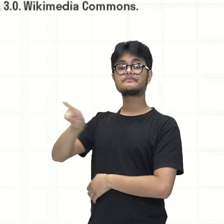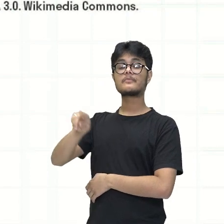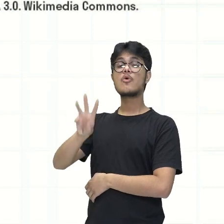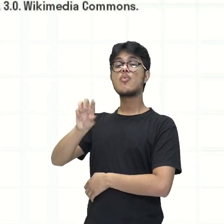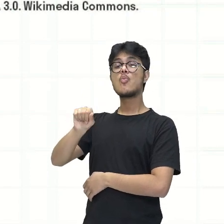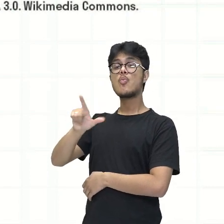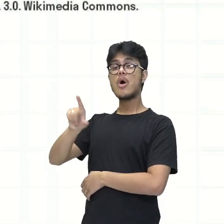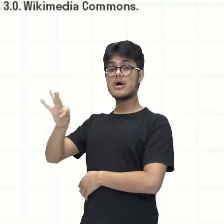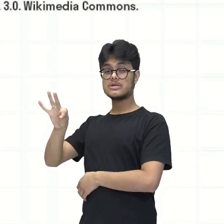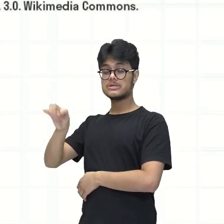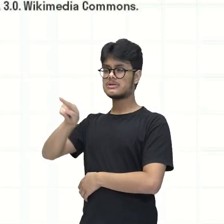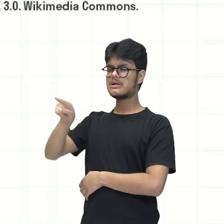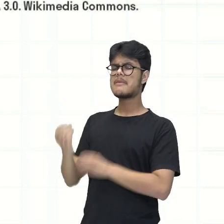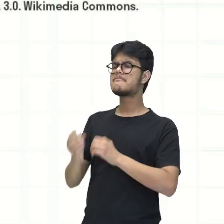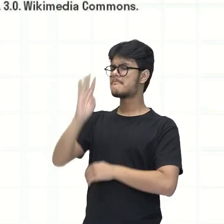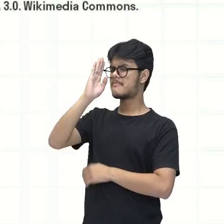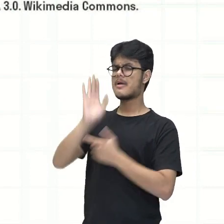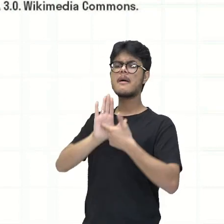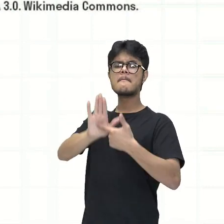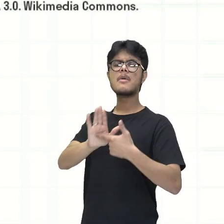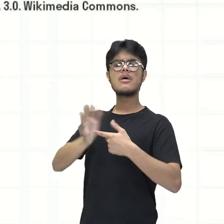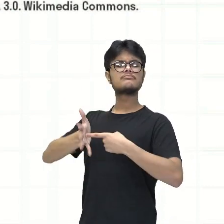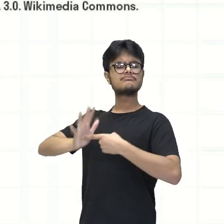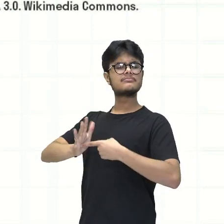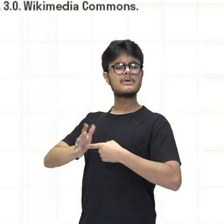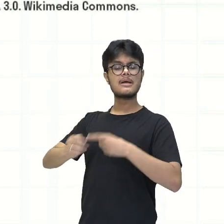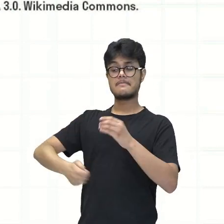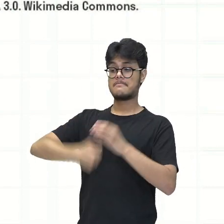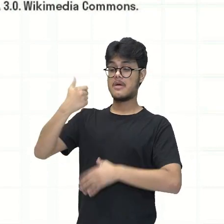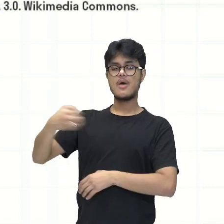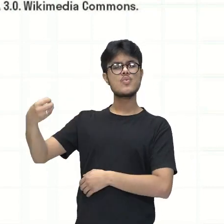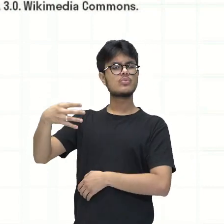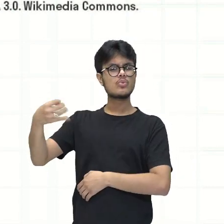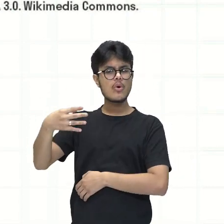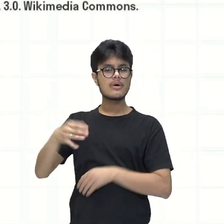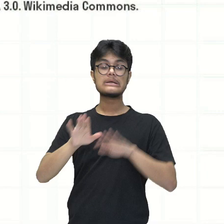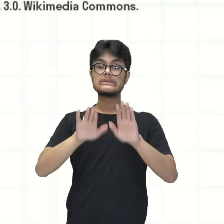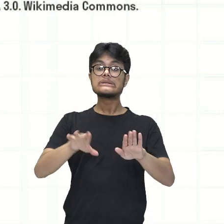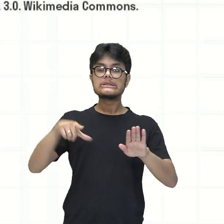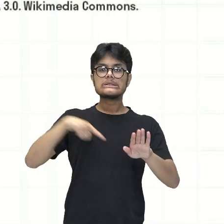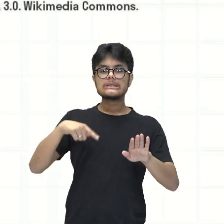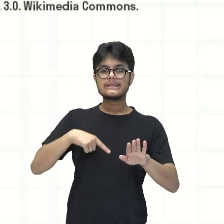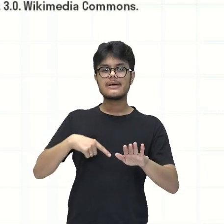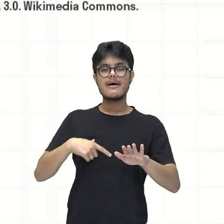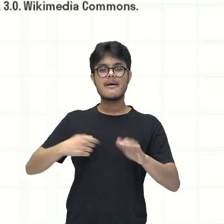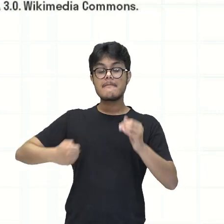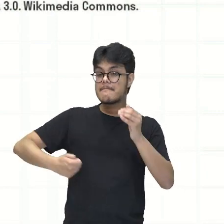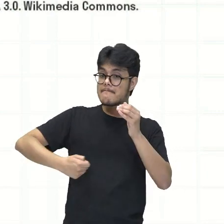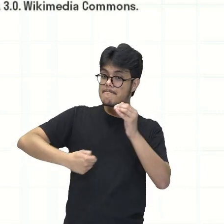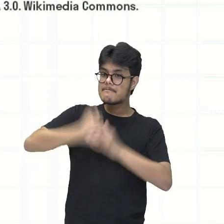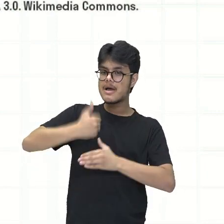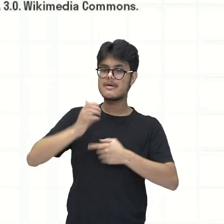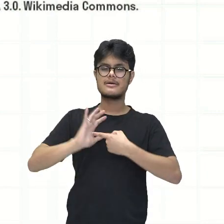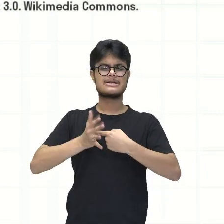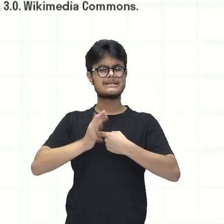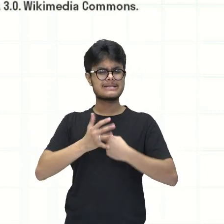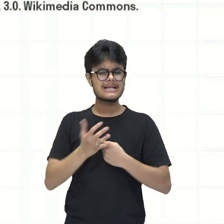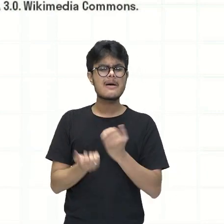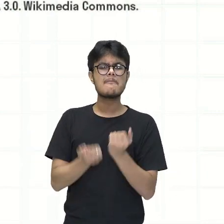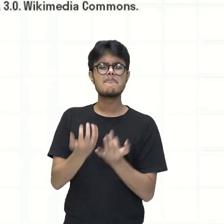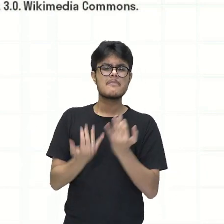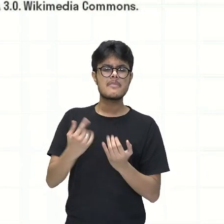ele apresentou um novo modelo de máquinas térmicas. E aí nós temos a mais primitiva máquinas térmicas, que é